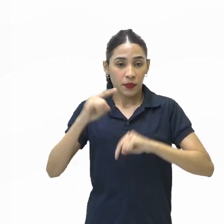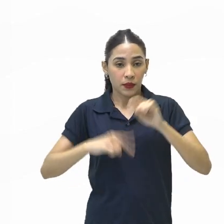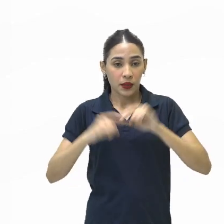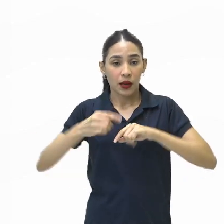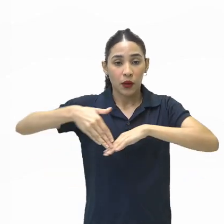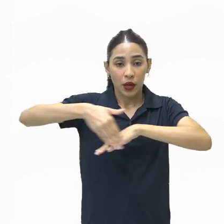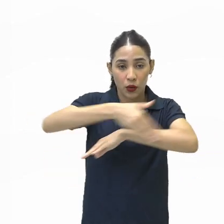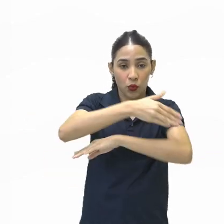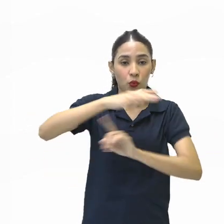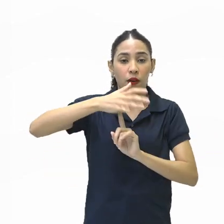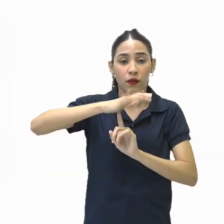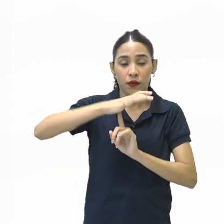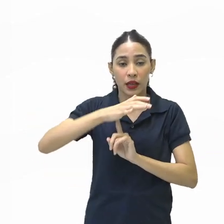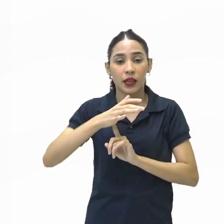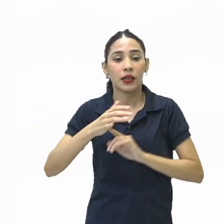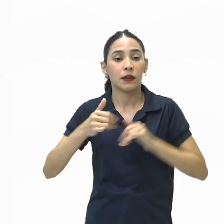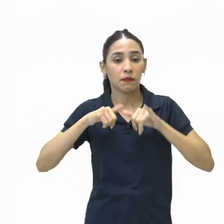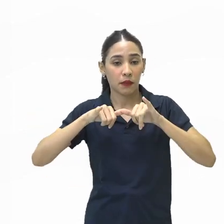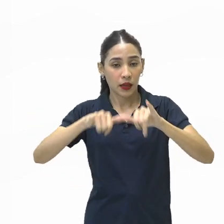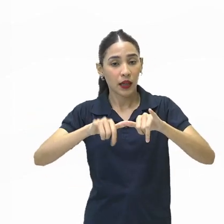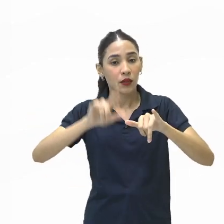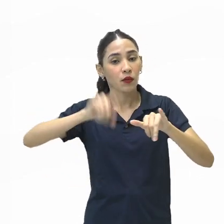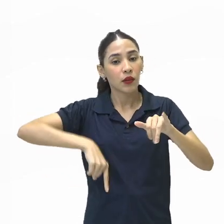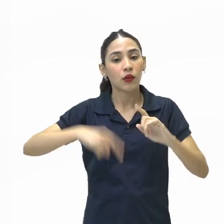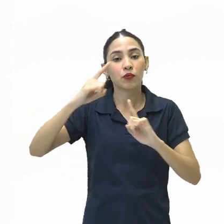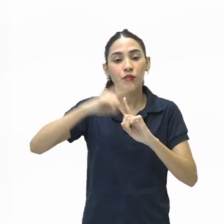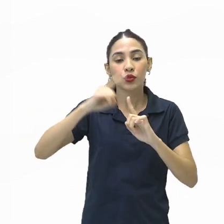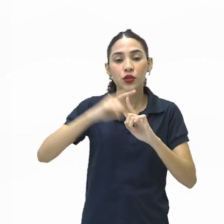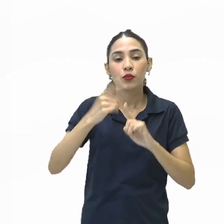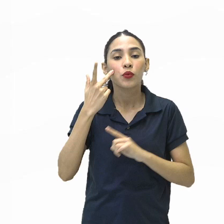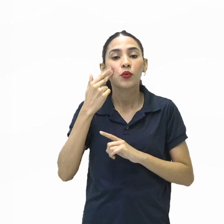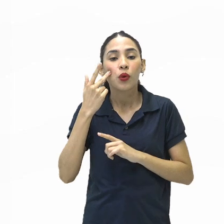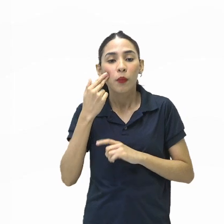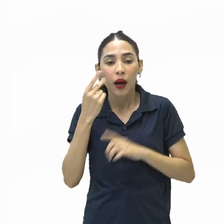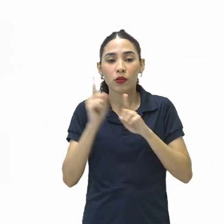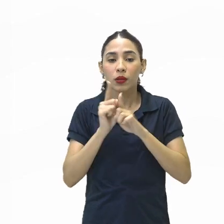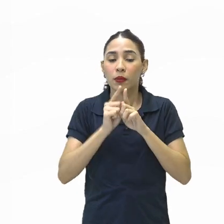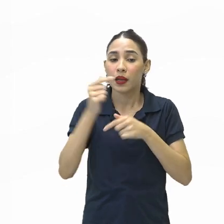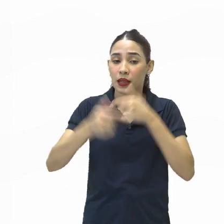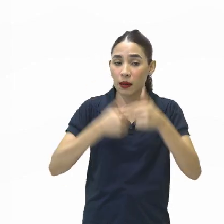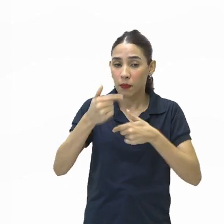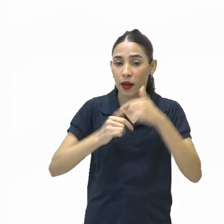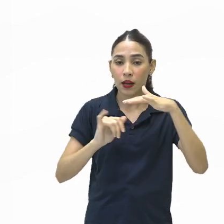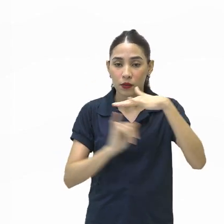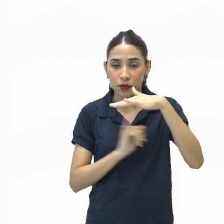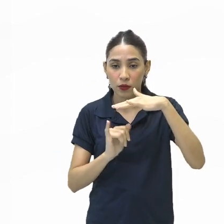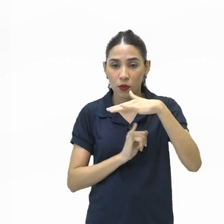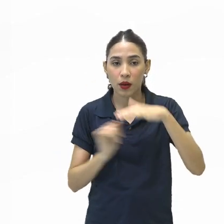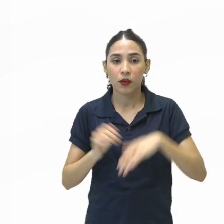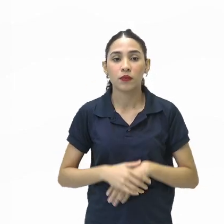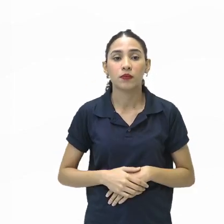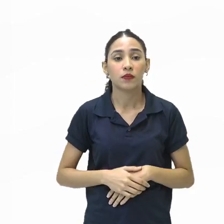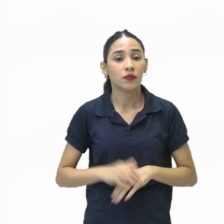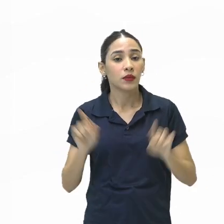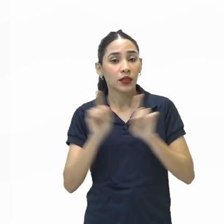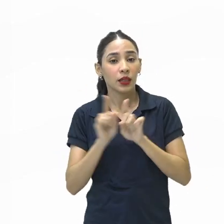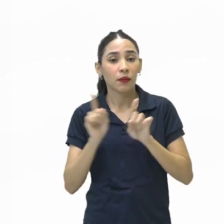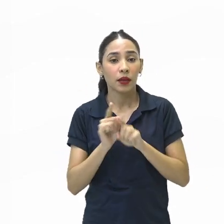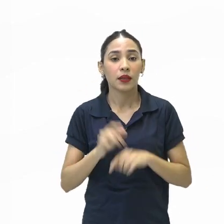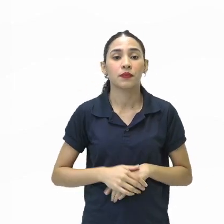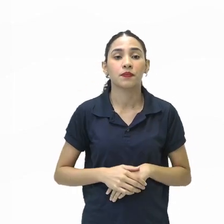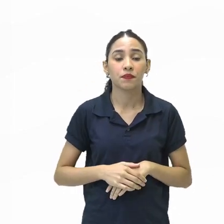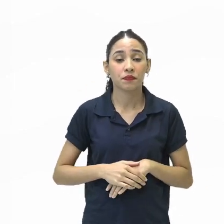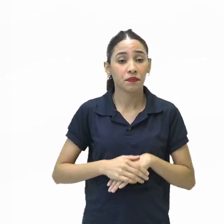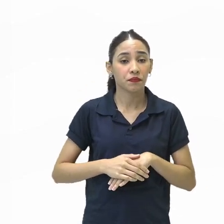em ruas, feiras e mercados é uma forma comum de trabalho informal. Temos também os